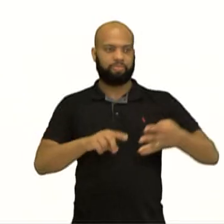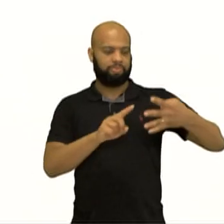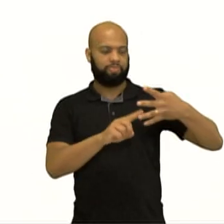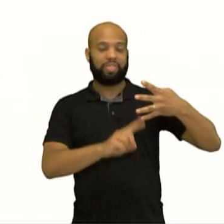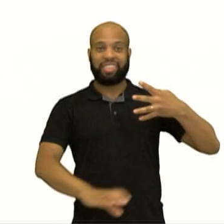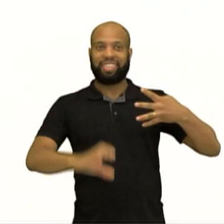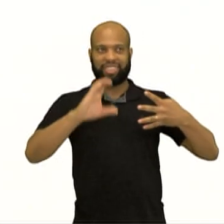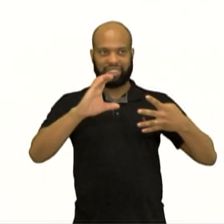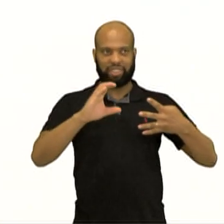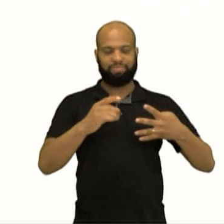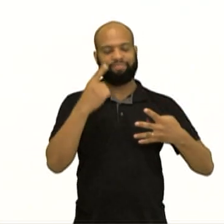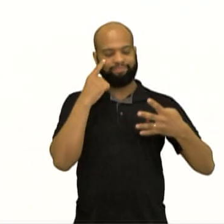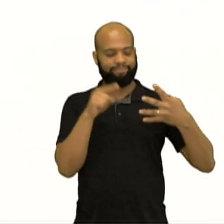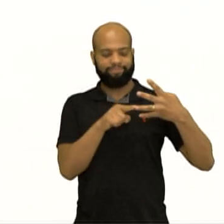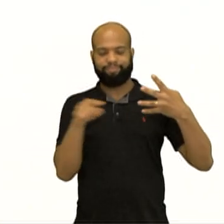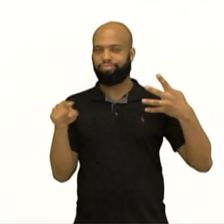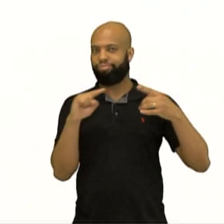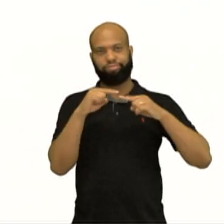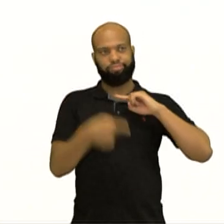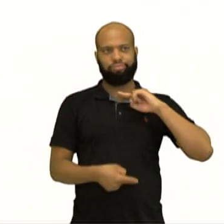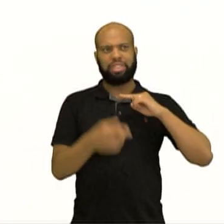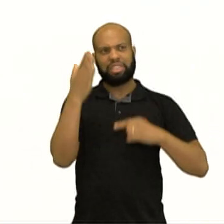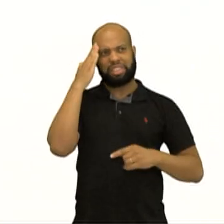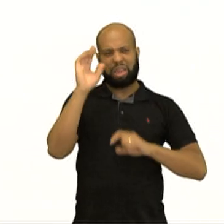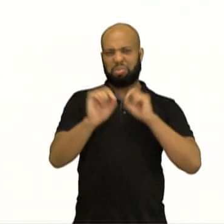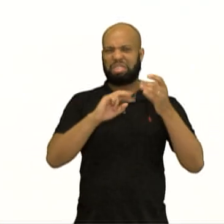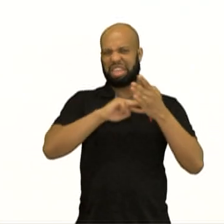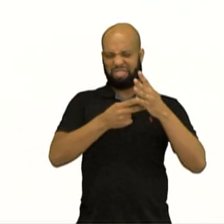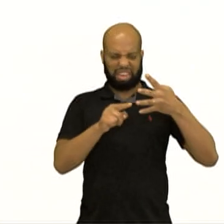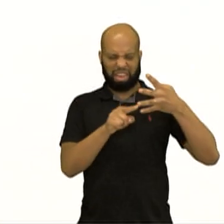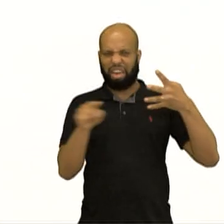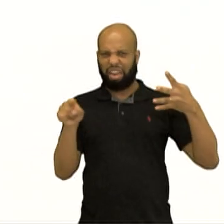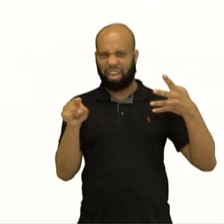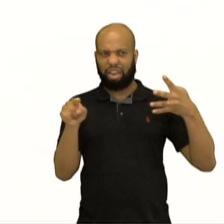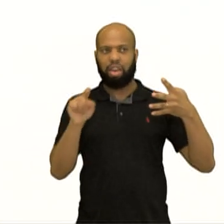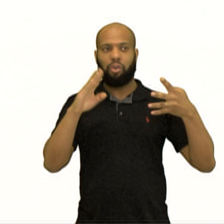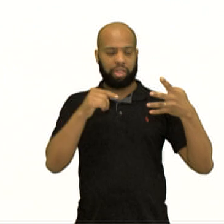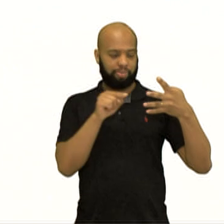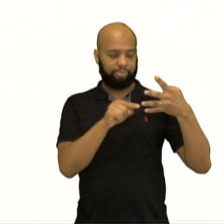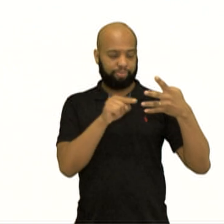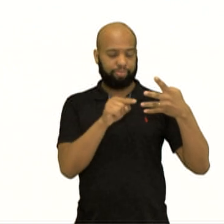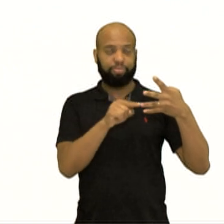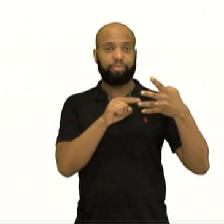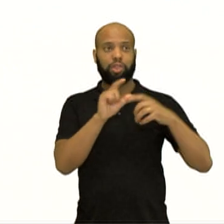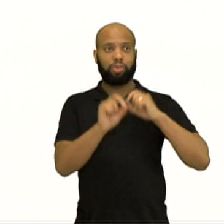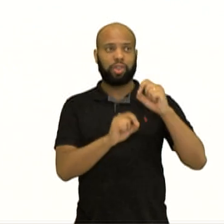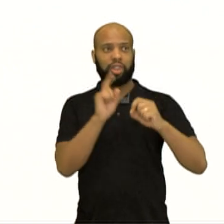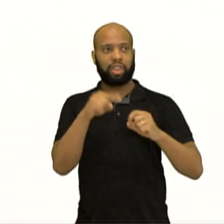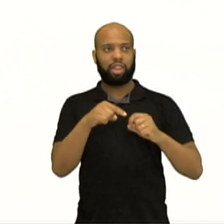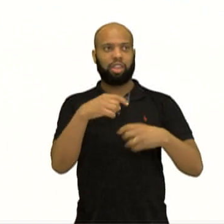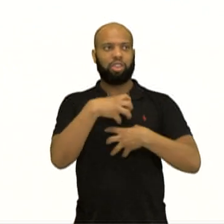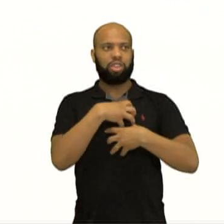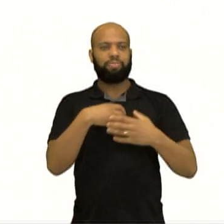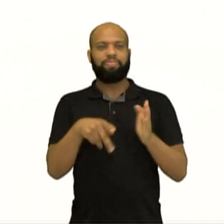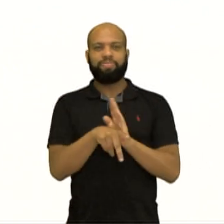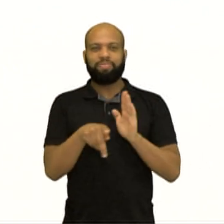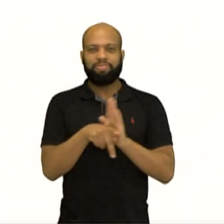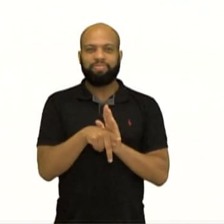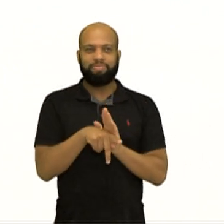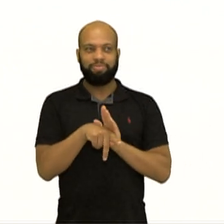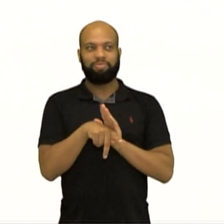C, quilhas e manopla. Você sabe o que são quilhas? As quilhas são aquelas, é como se fosse aquela